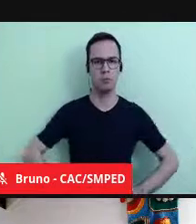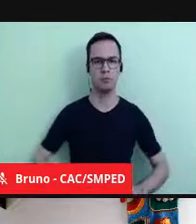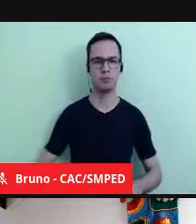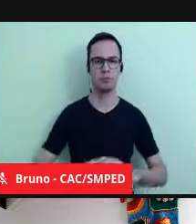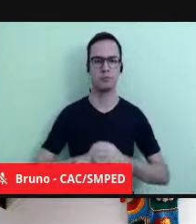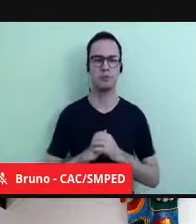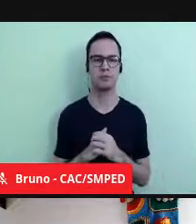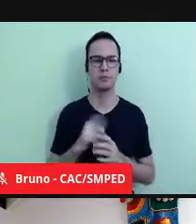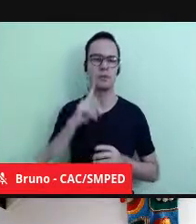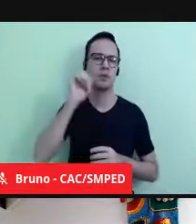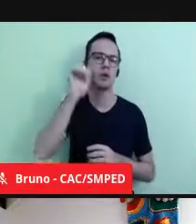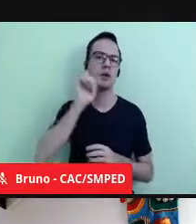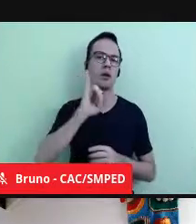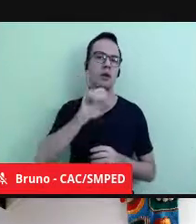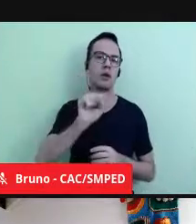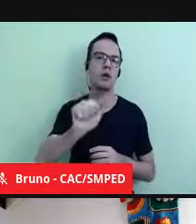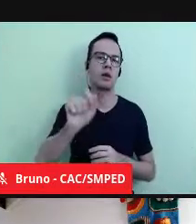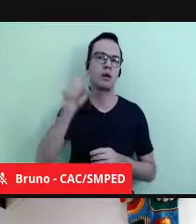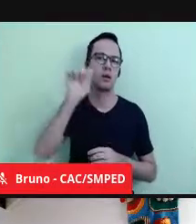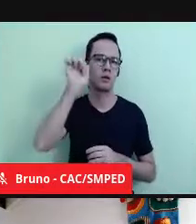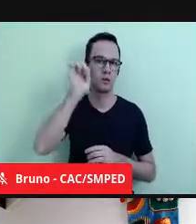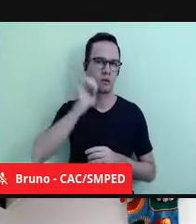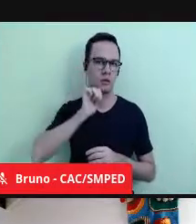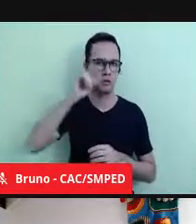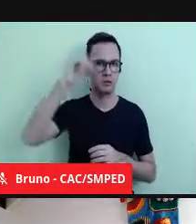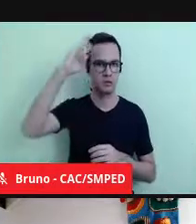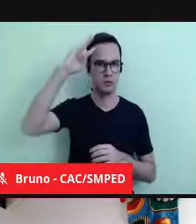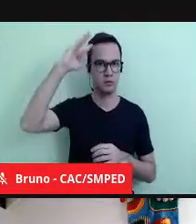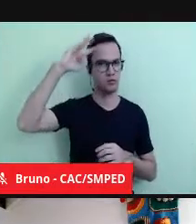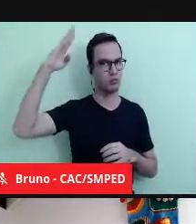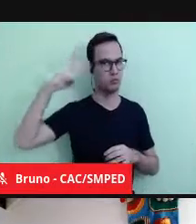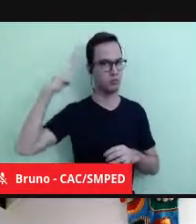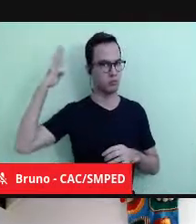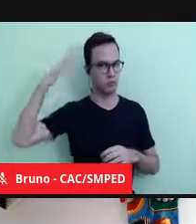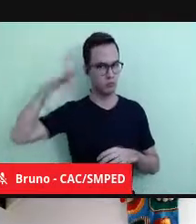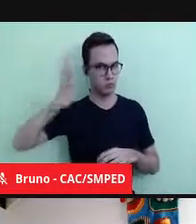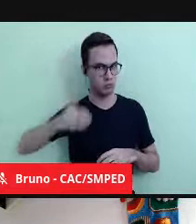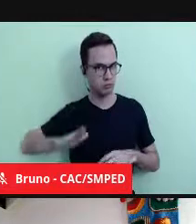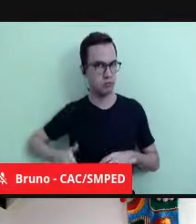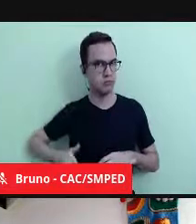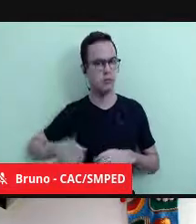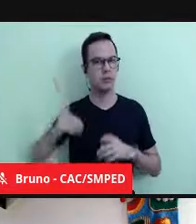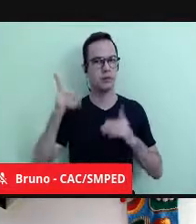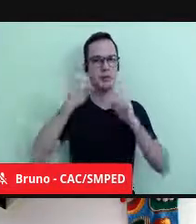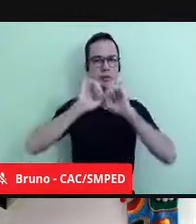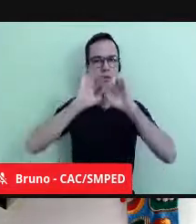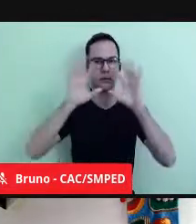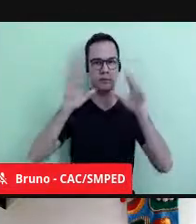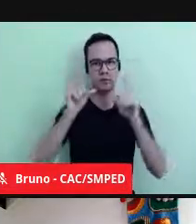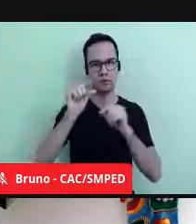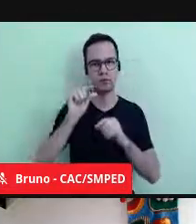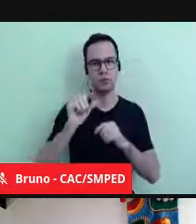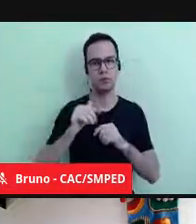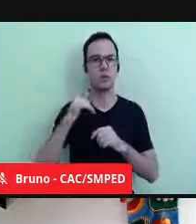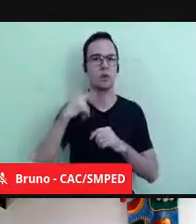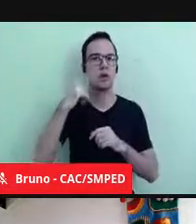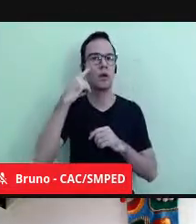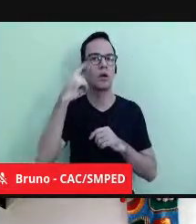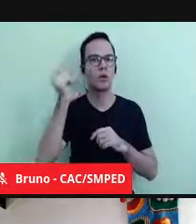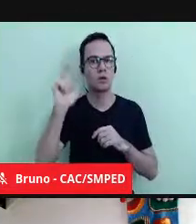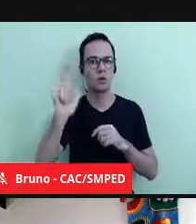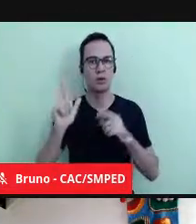A Isa Meirelles é uma mulher, tem os cabelos curtos, ondulados, umas mechas um pouco mais claras, ela tem um olho azul e